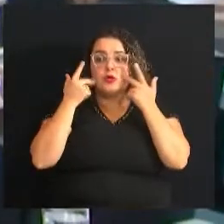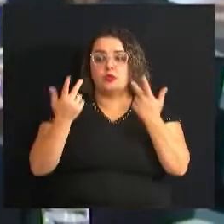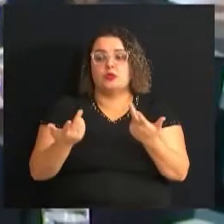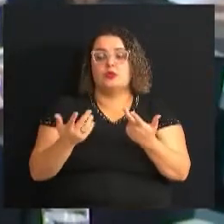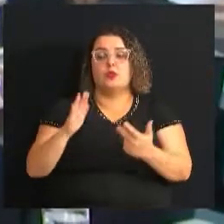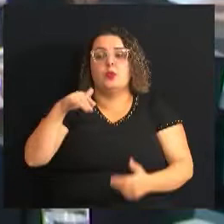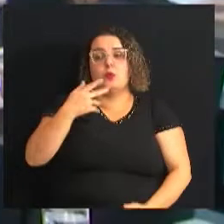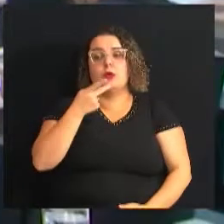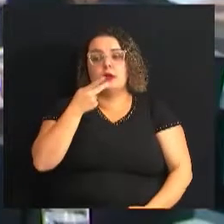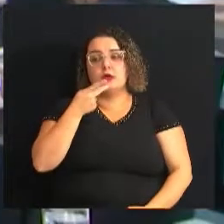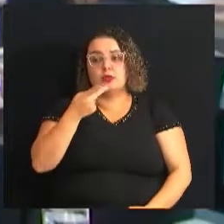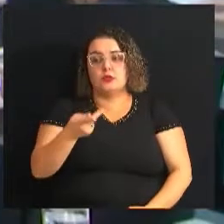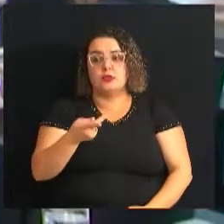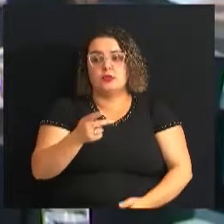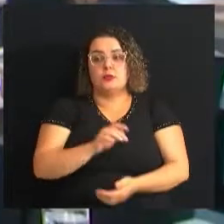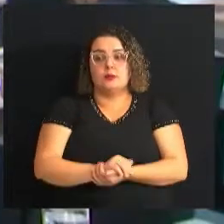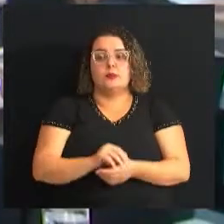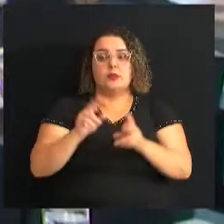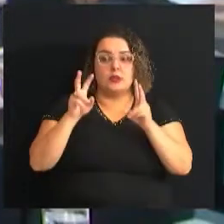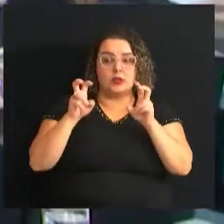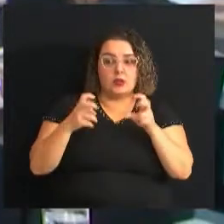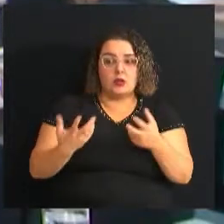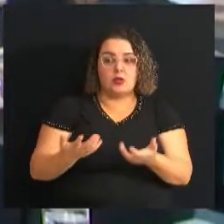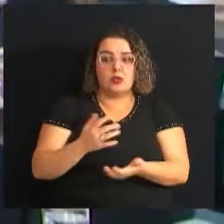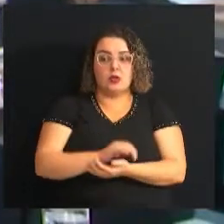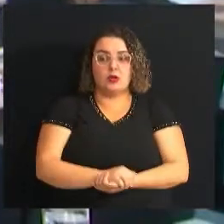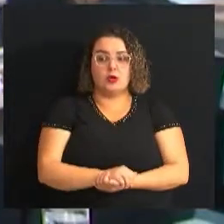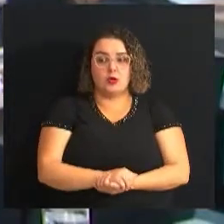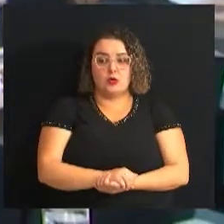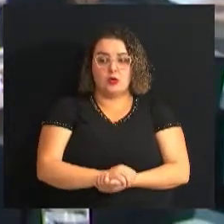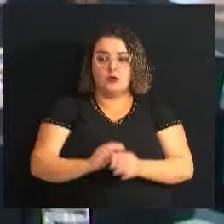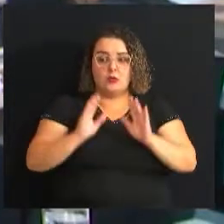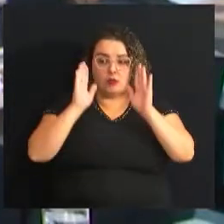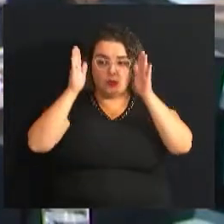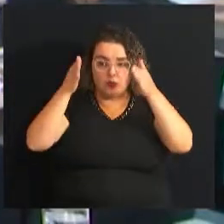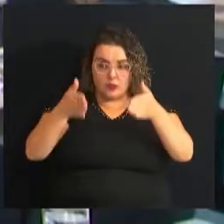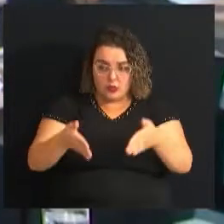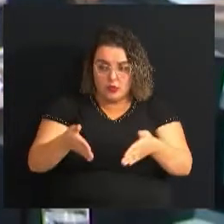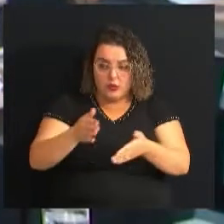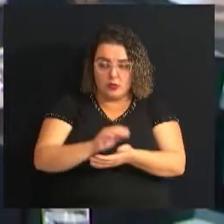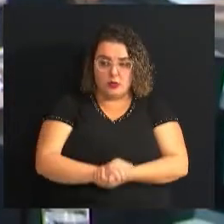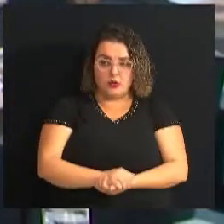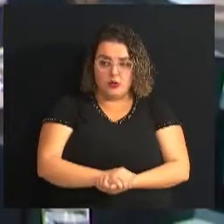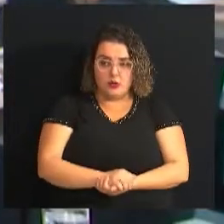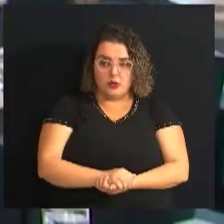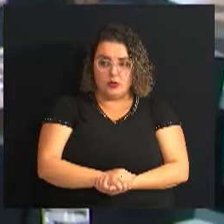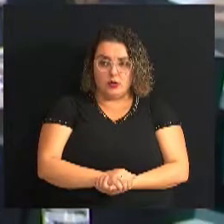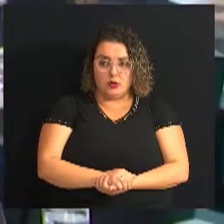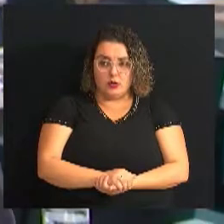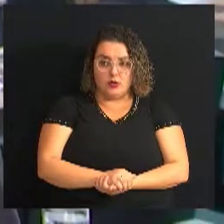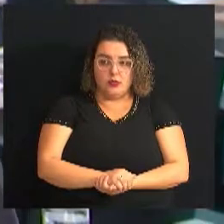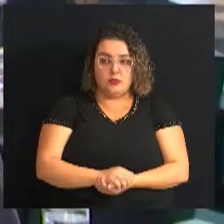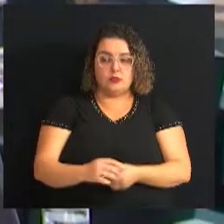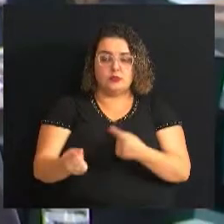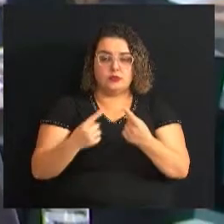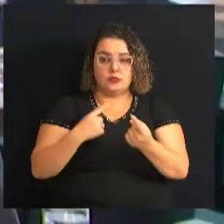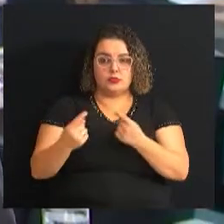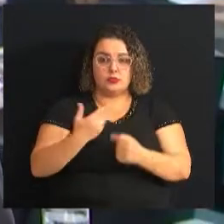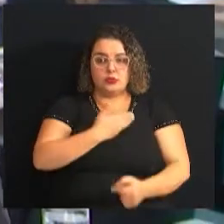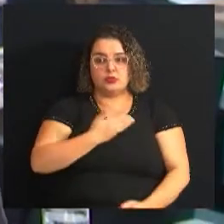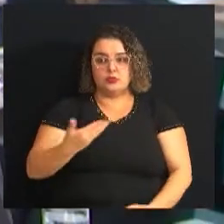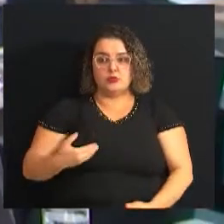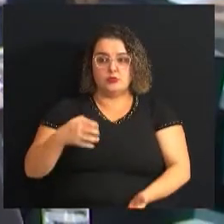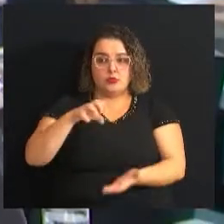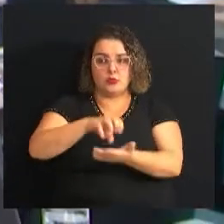falamos sobre esse tema, acaba ficando muito focado nas vias públicas do centro